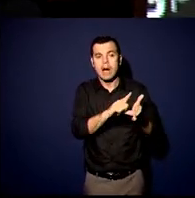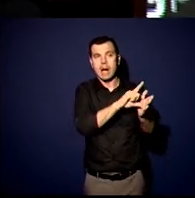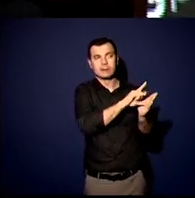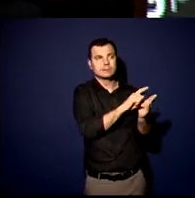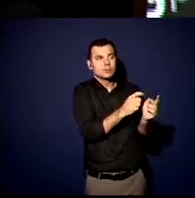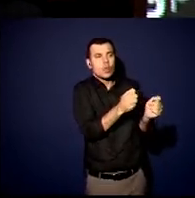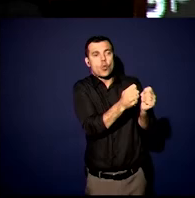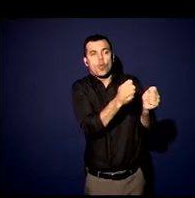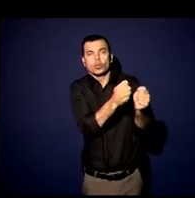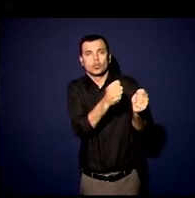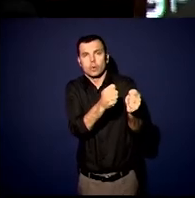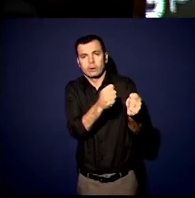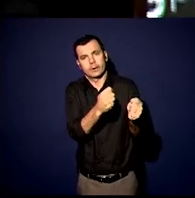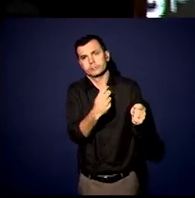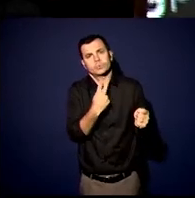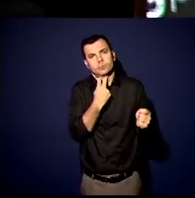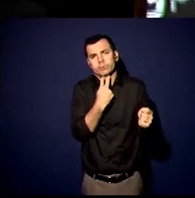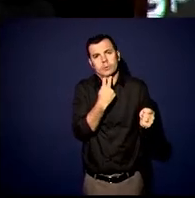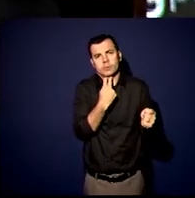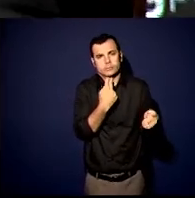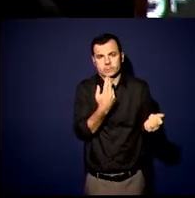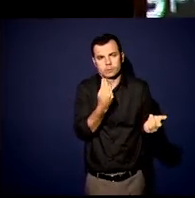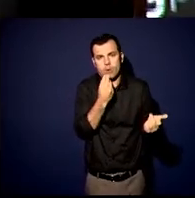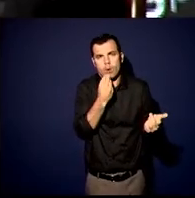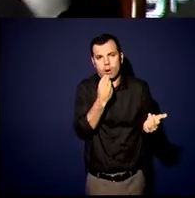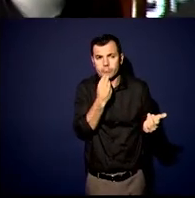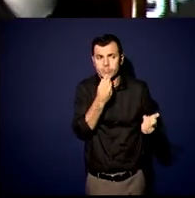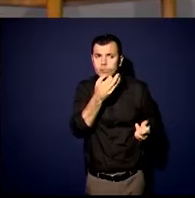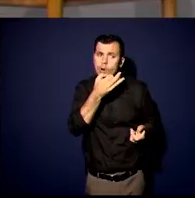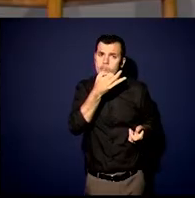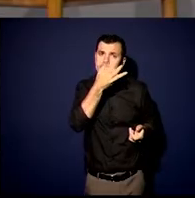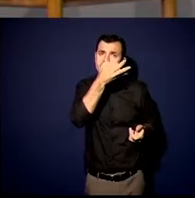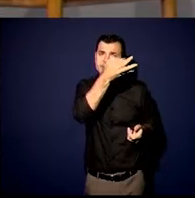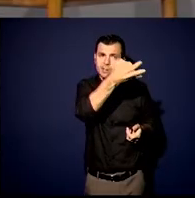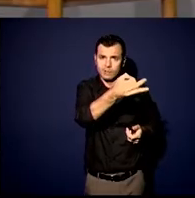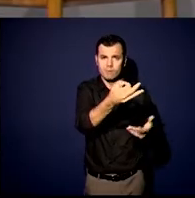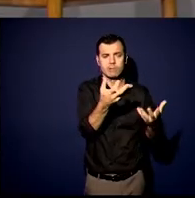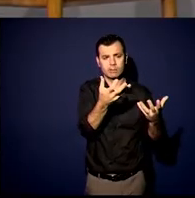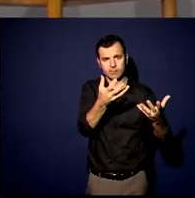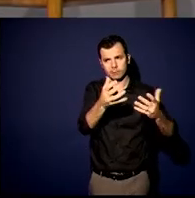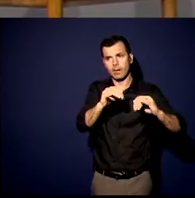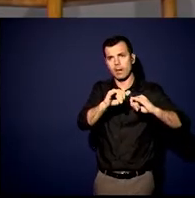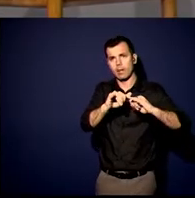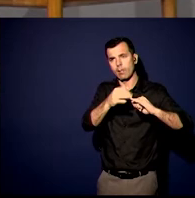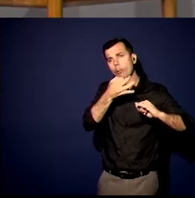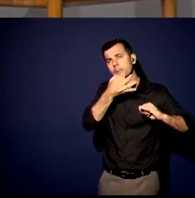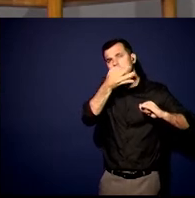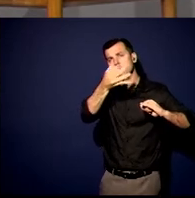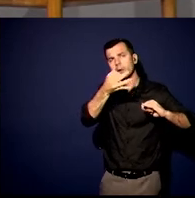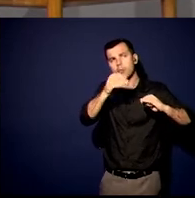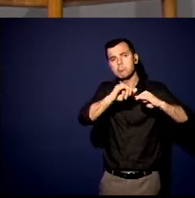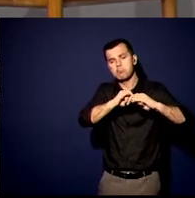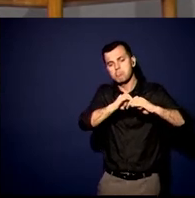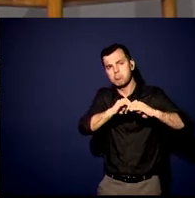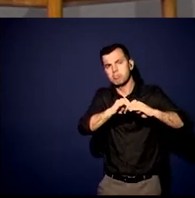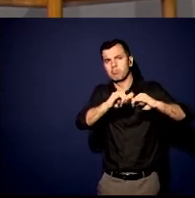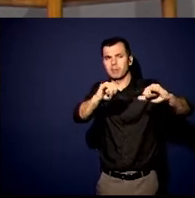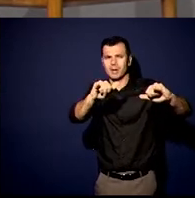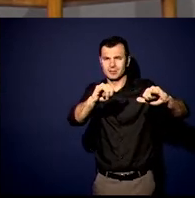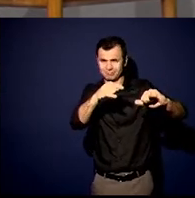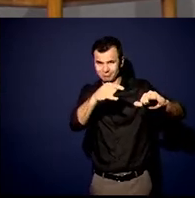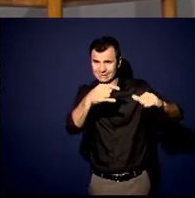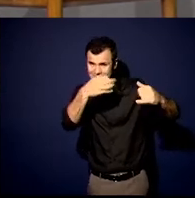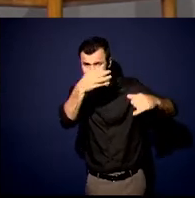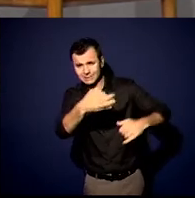ainda que seja injurioso Óbvio porque é uma opinião que a pessoa dá sobre uma opinião de mau gosto